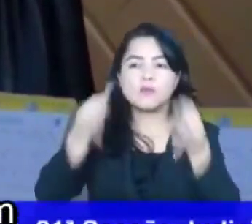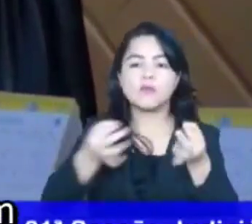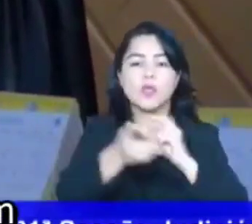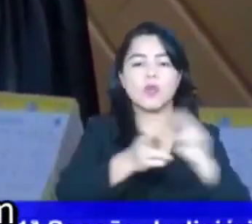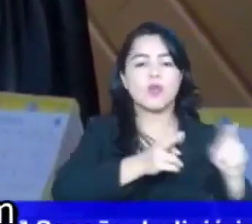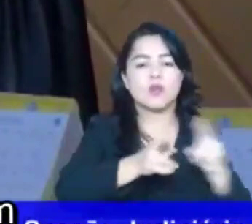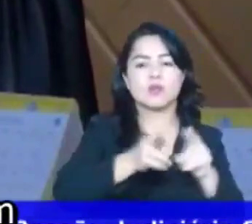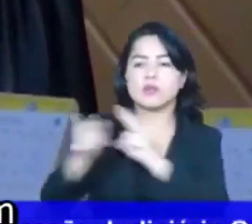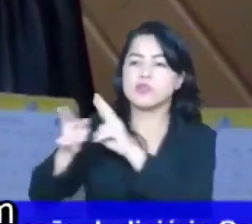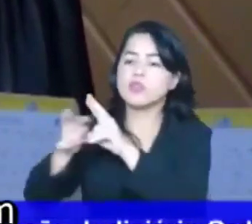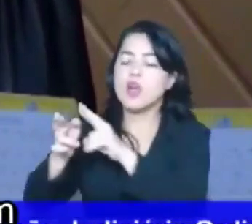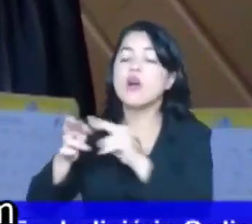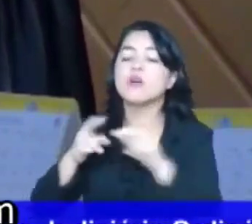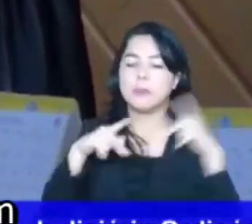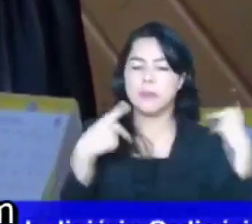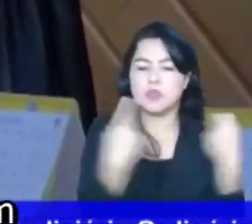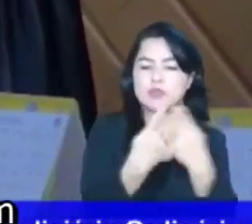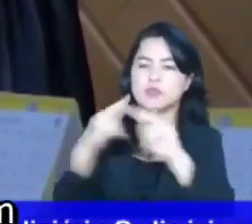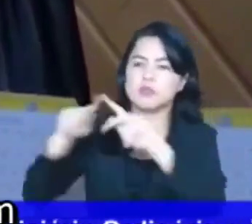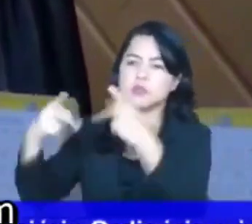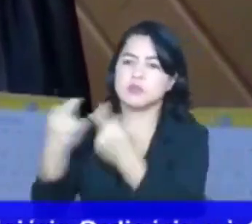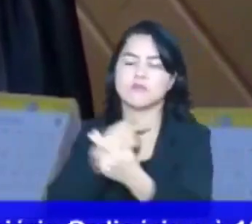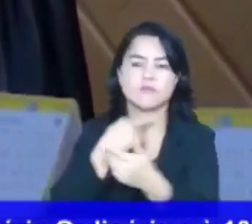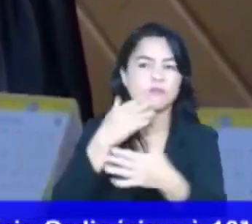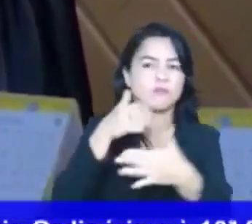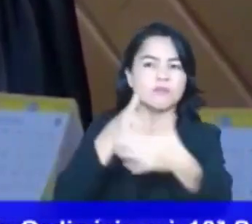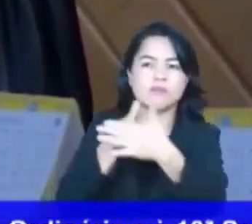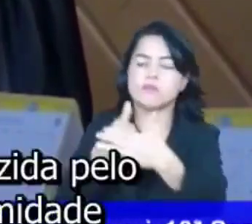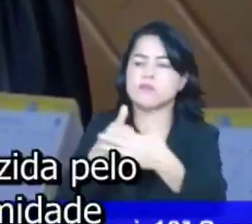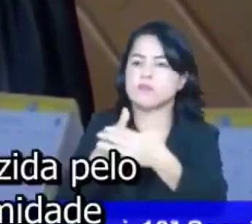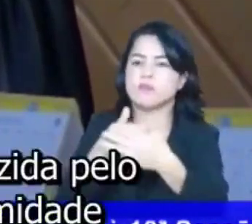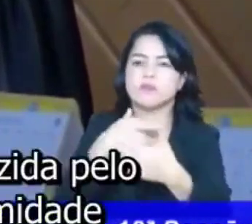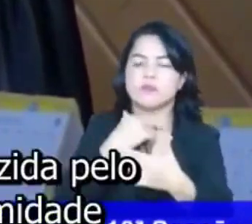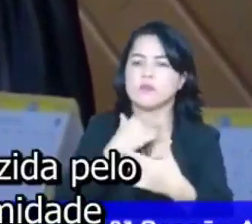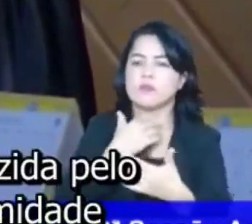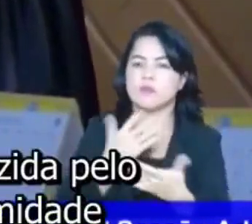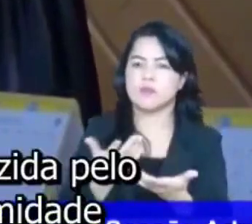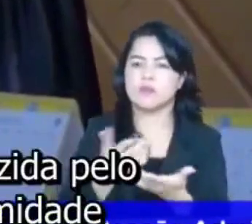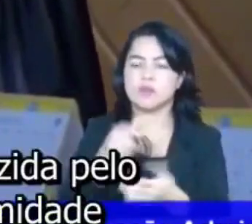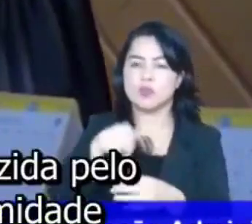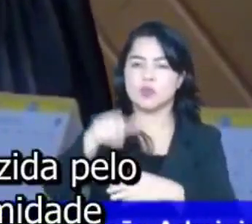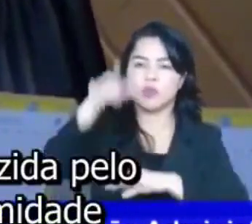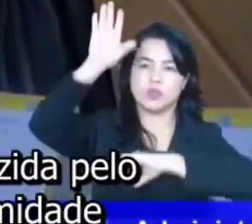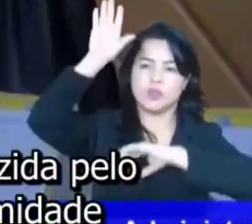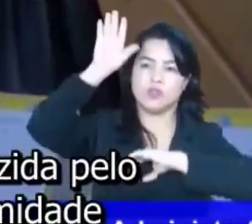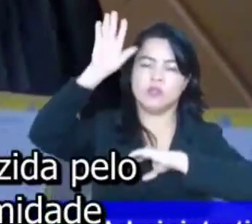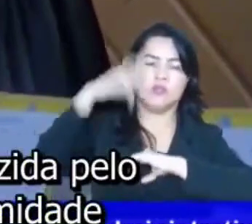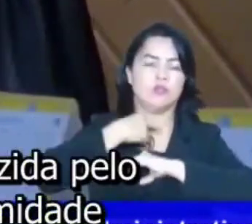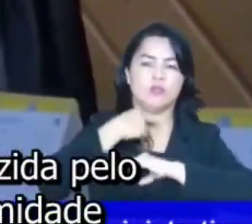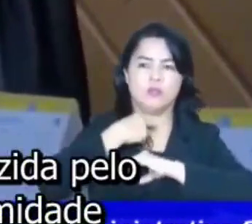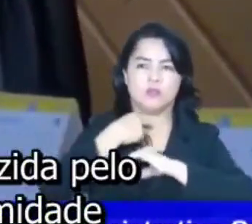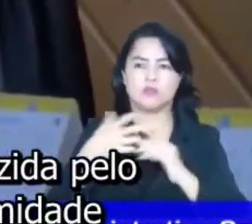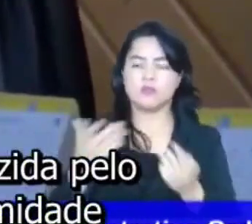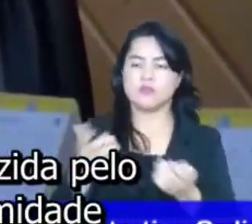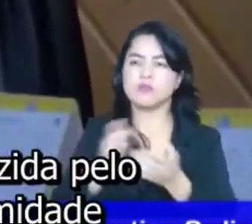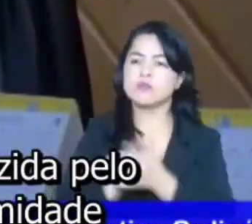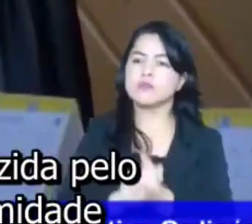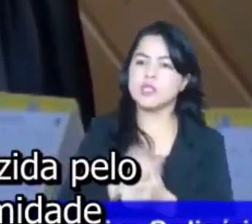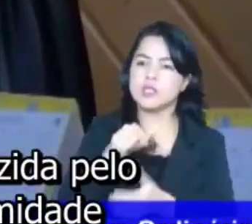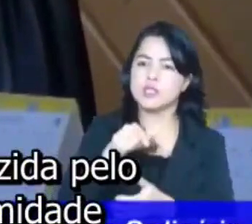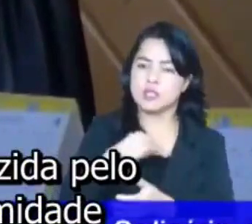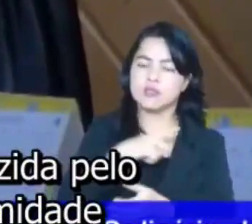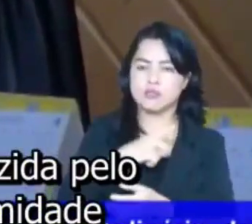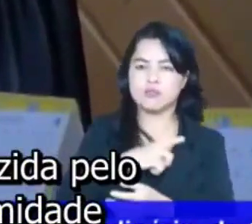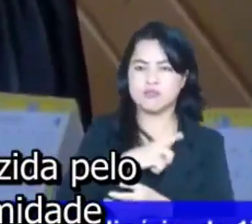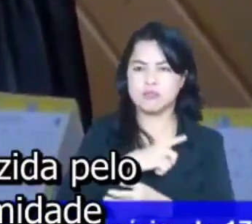relação direta de parentesco com o eventual candidato. Então, essa é a situação trazida